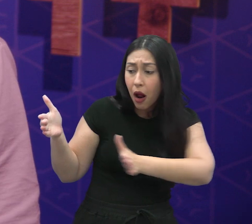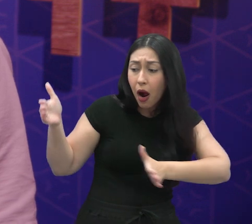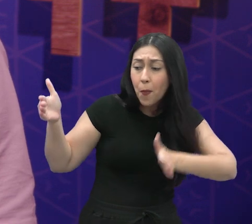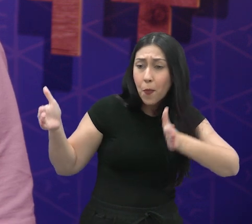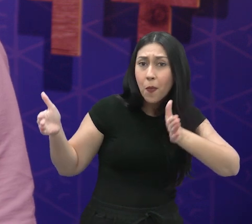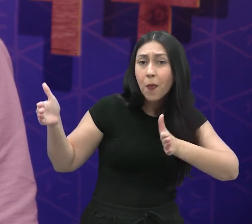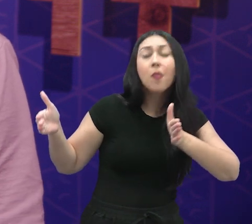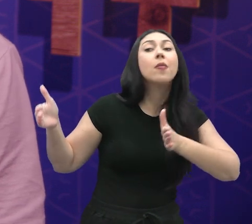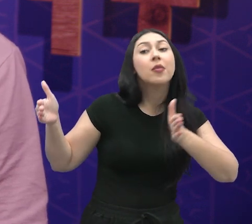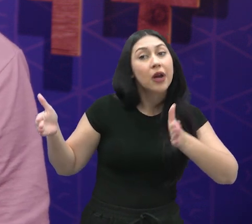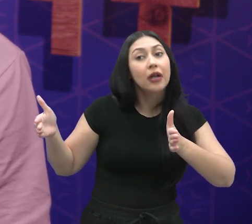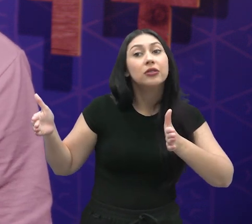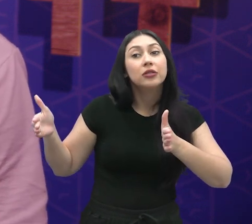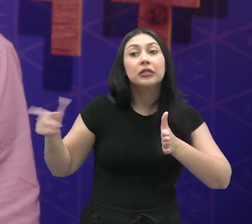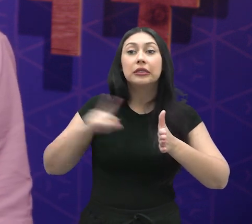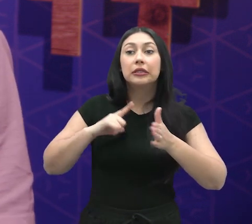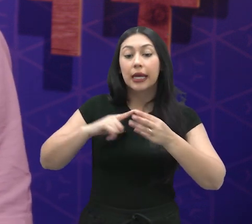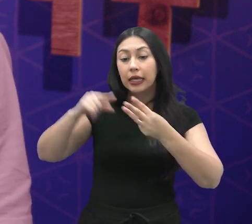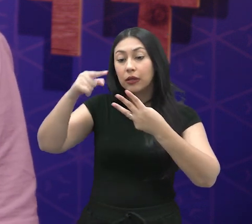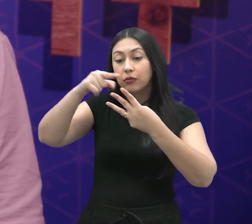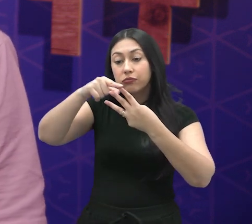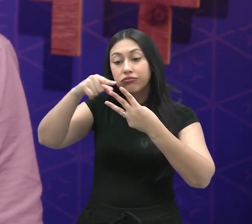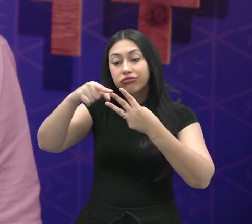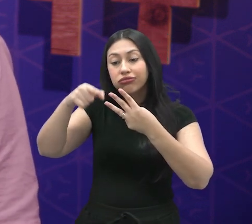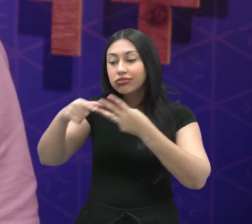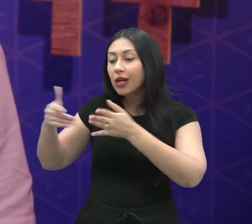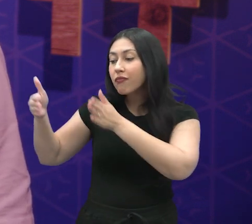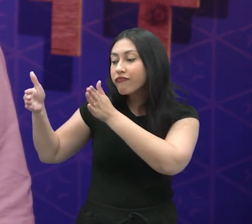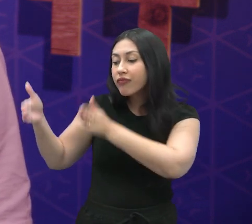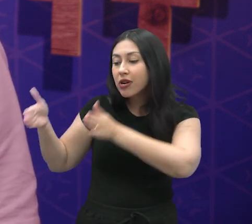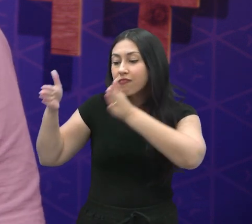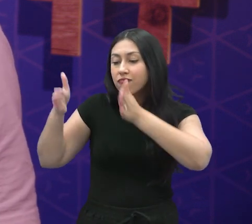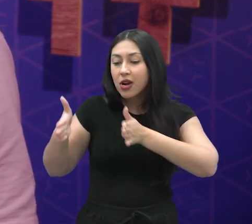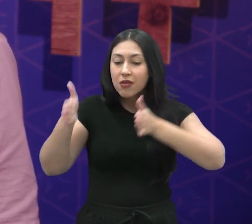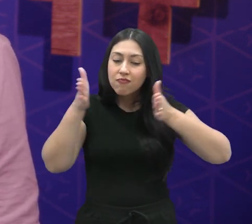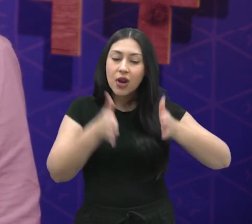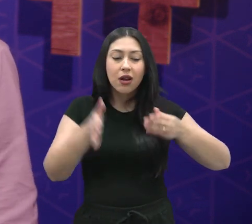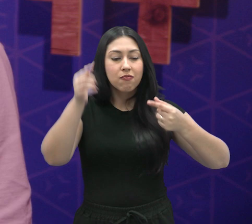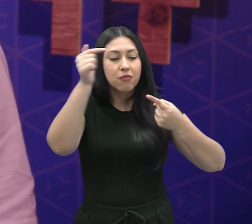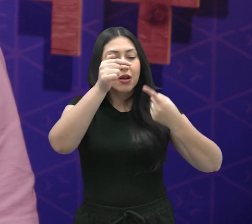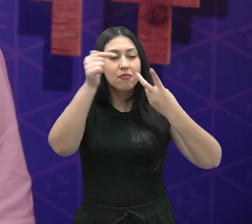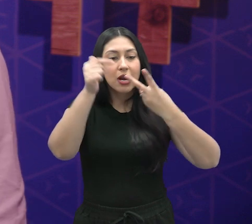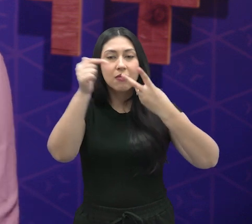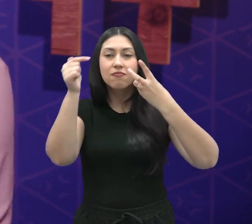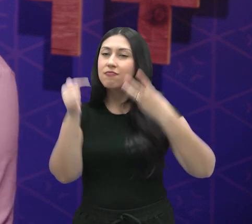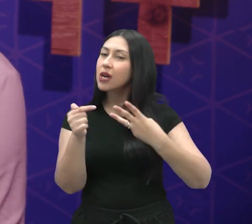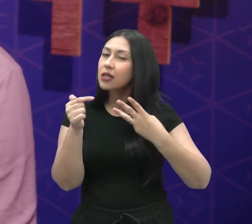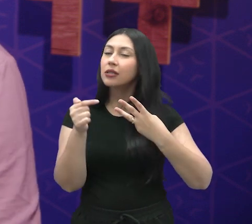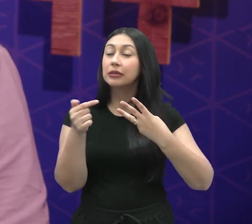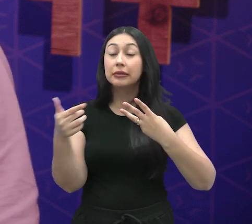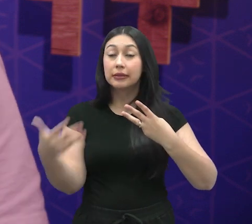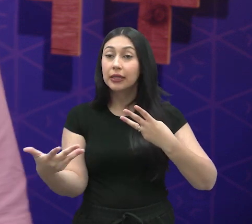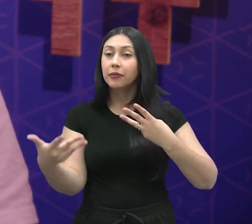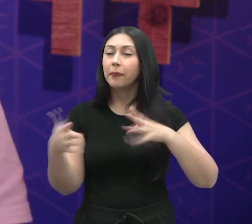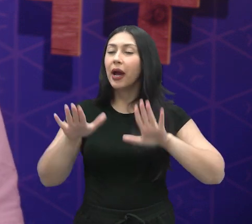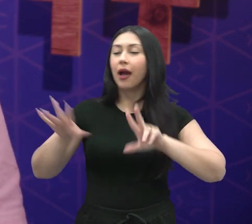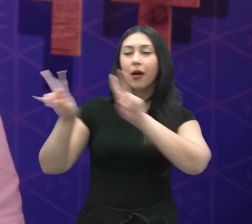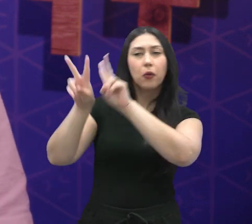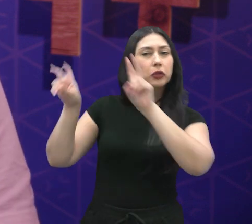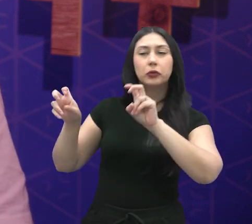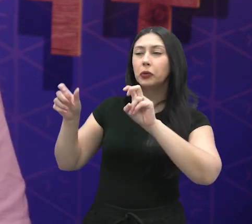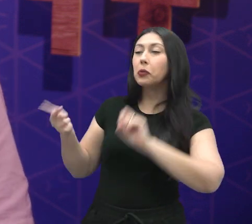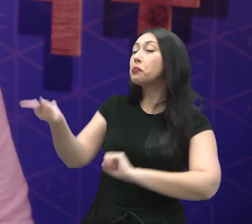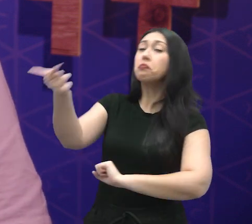dos dinossauros no planeta é inclusive dividida, né, em 3 períodos, né, o Jurássico, Triássico, enfim.